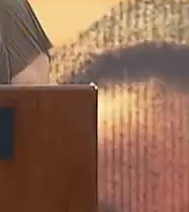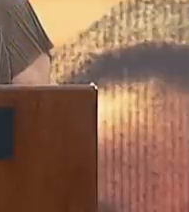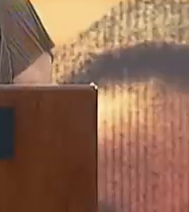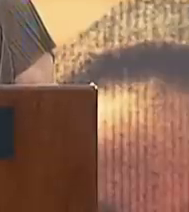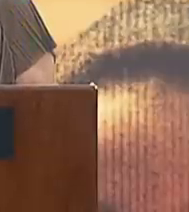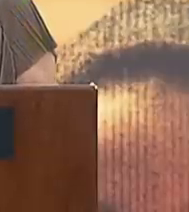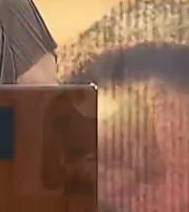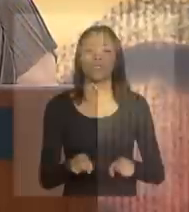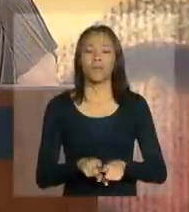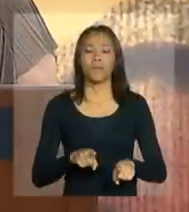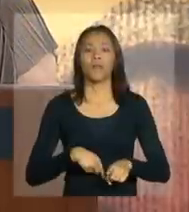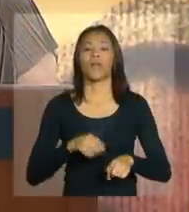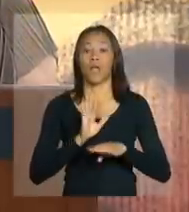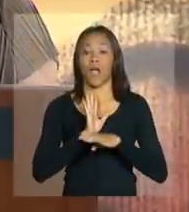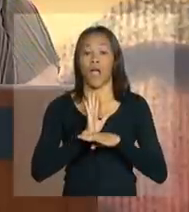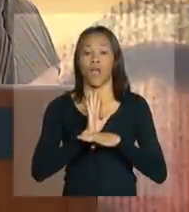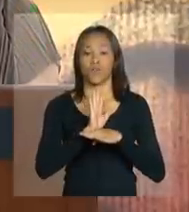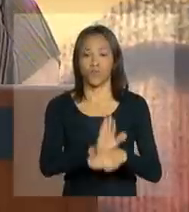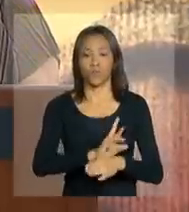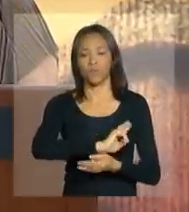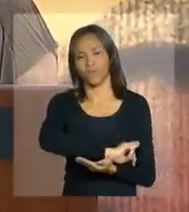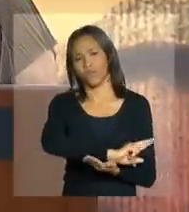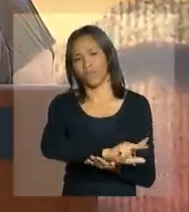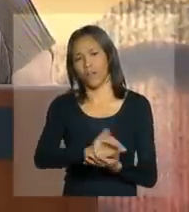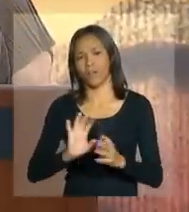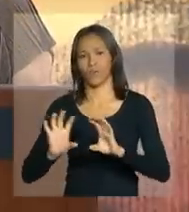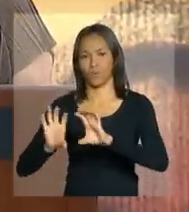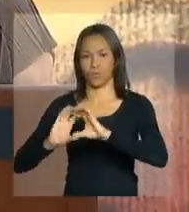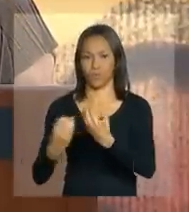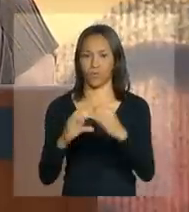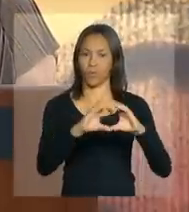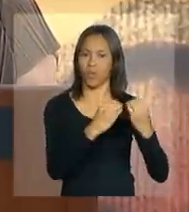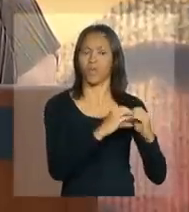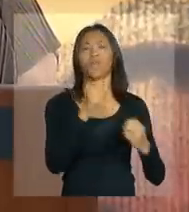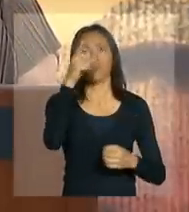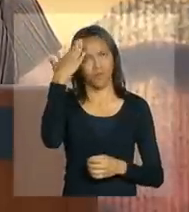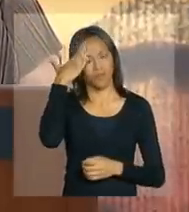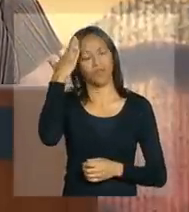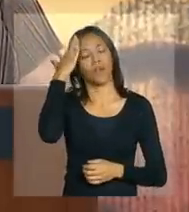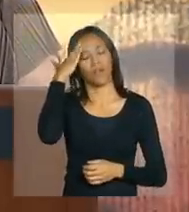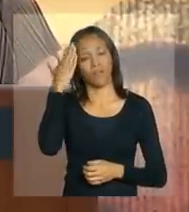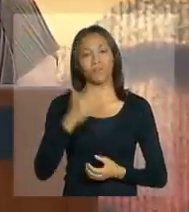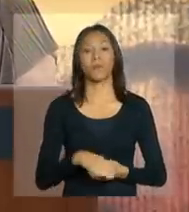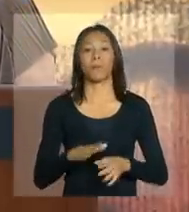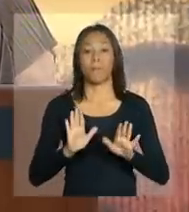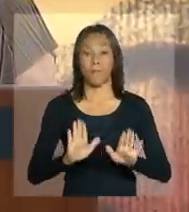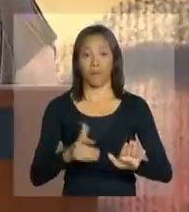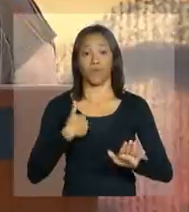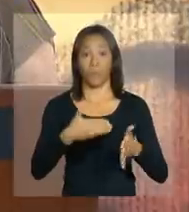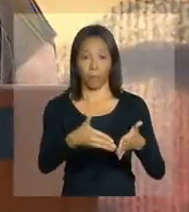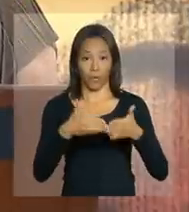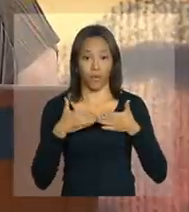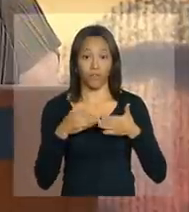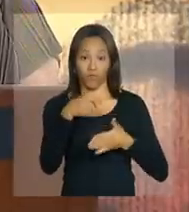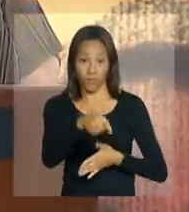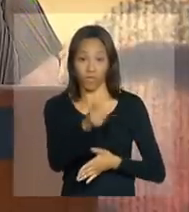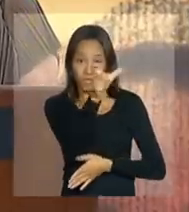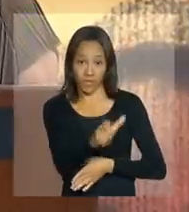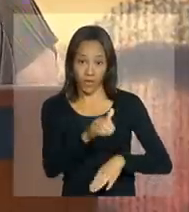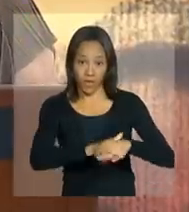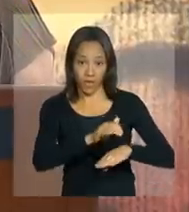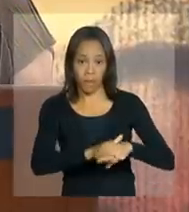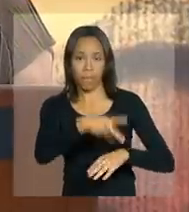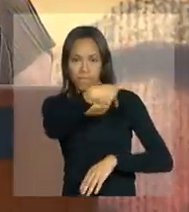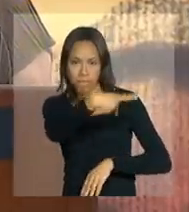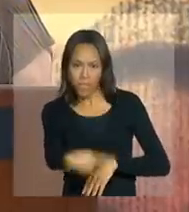e ajudo Muitas comunidades eu acho Deus aqui sabe Nossa ajuda mas eu peço Dilma como presidente